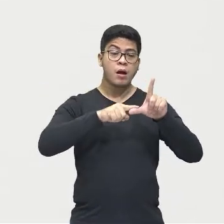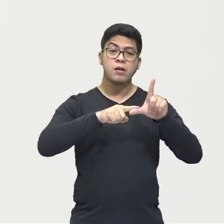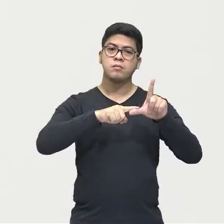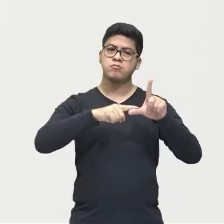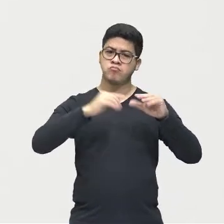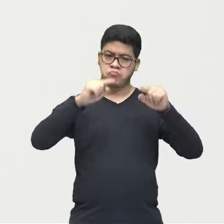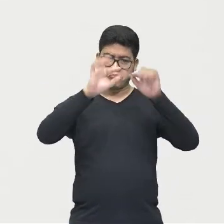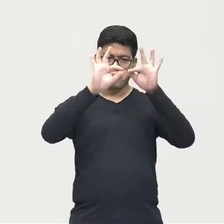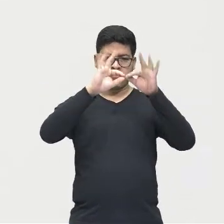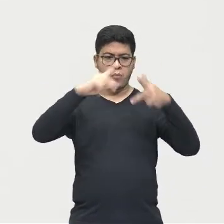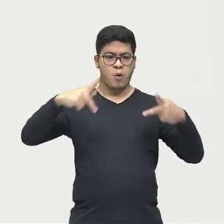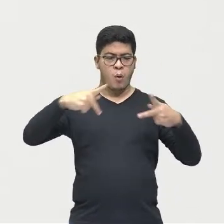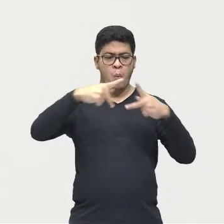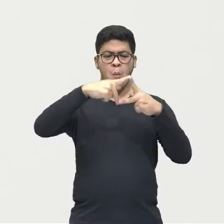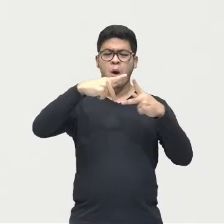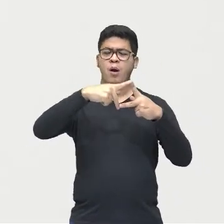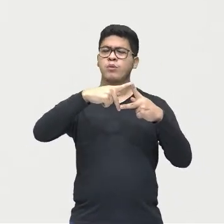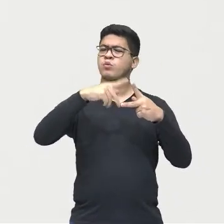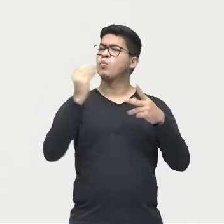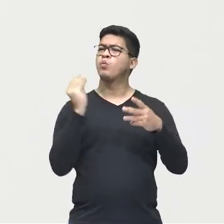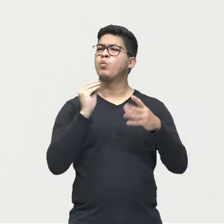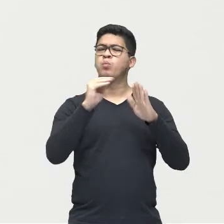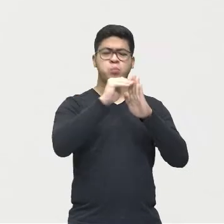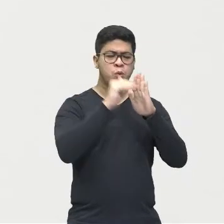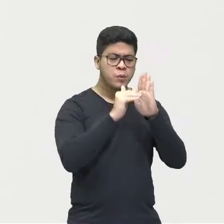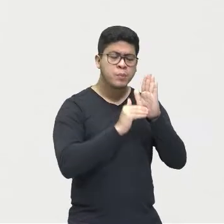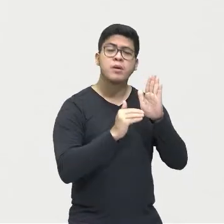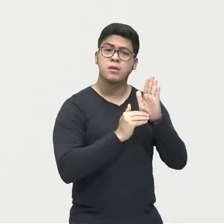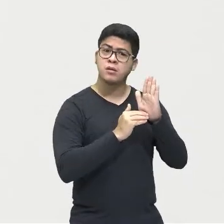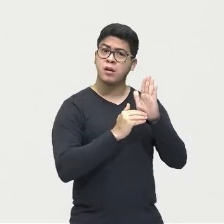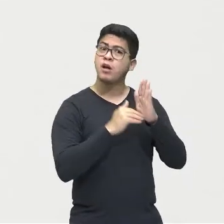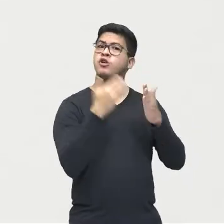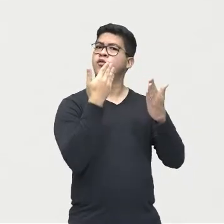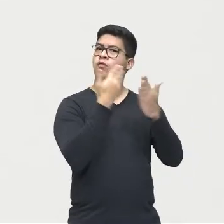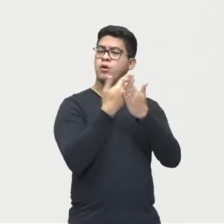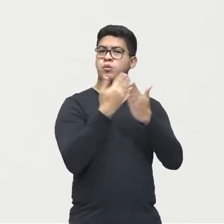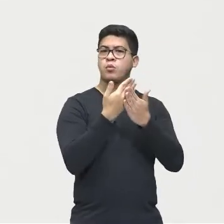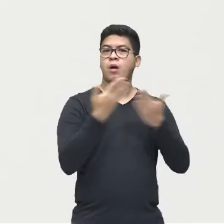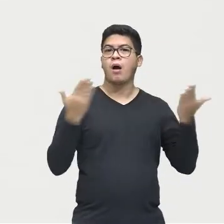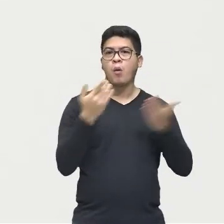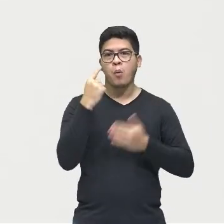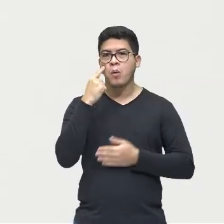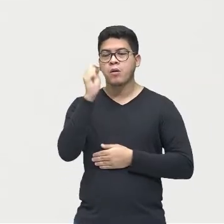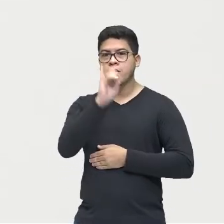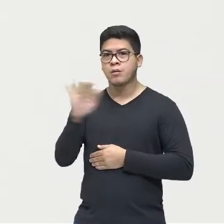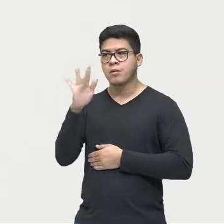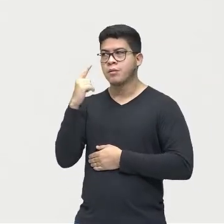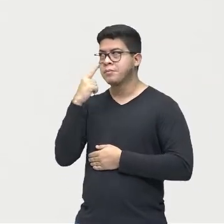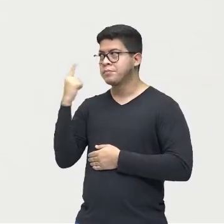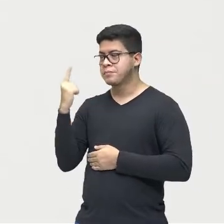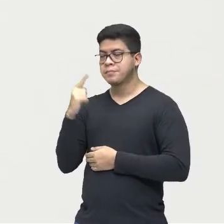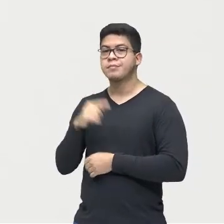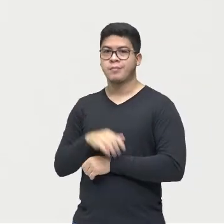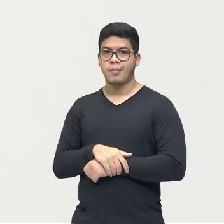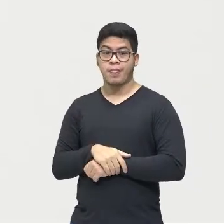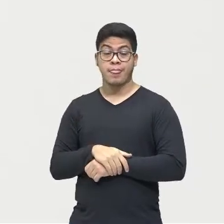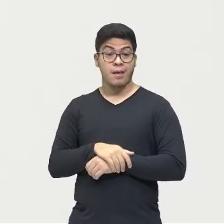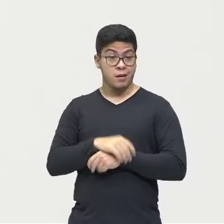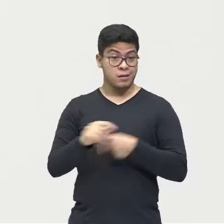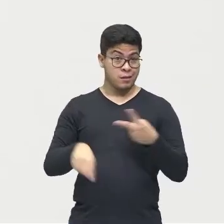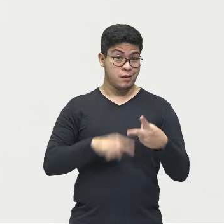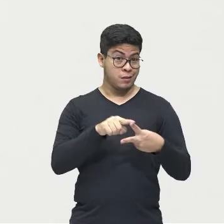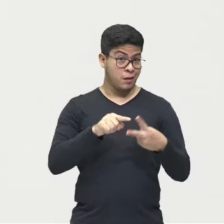internos. Pessoal, tudo isso daqui, ó, nós vamos ver na próxima imagem agora, né? Ainda tem mais essas duas aqui,